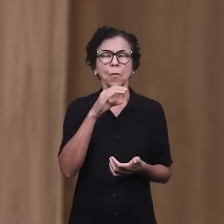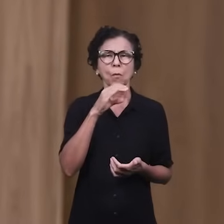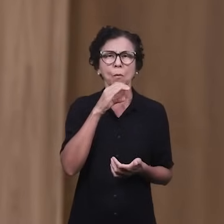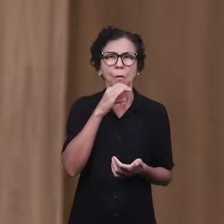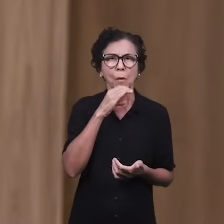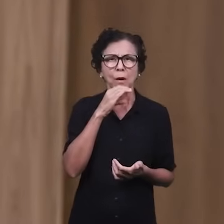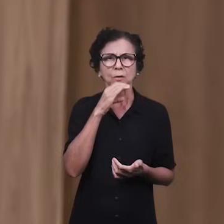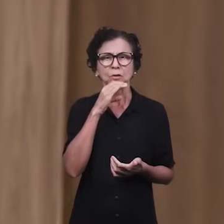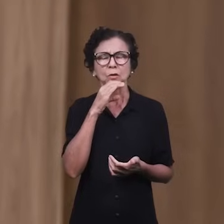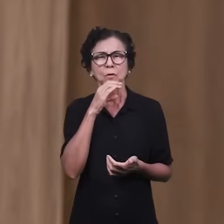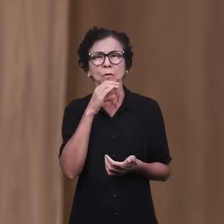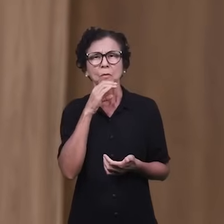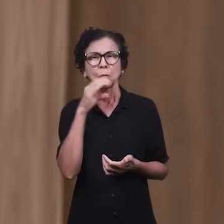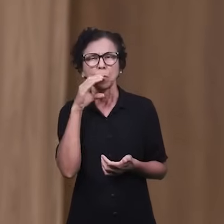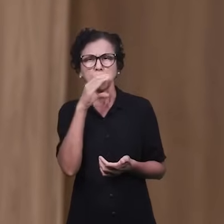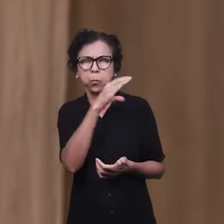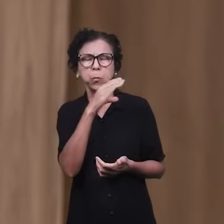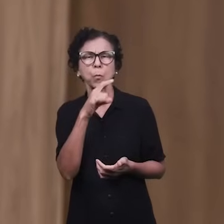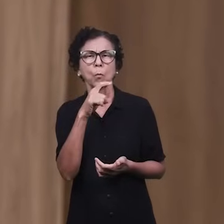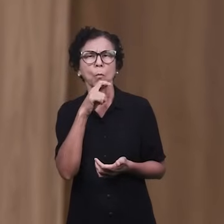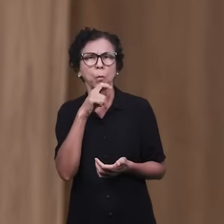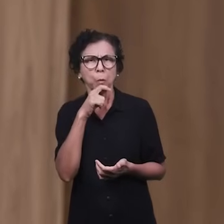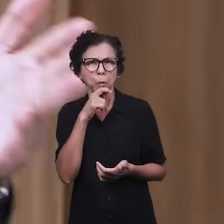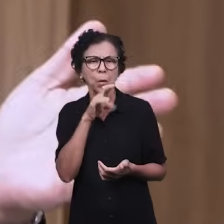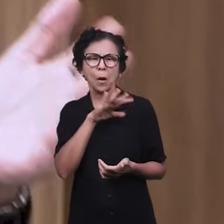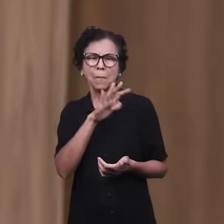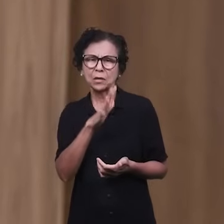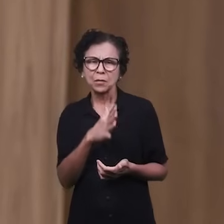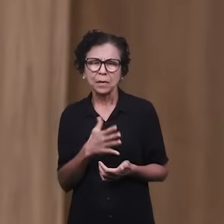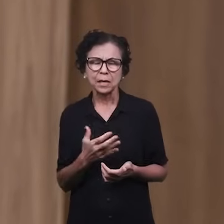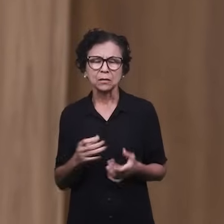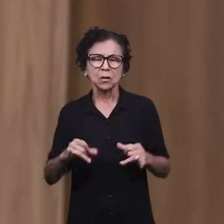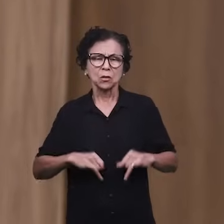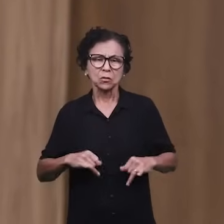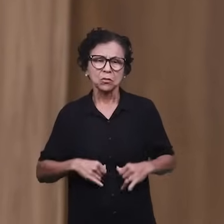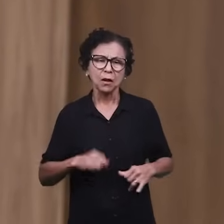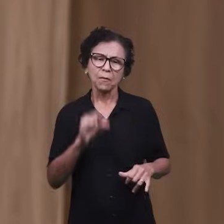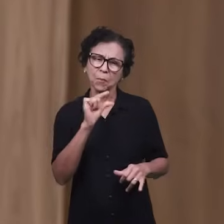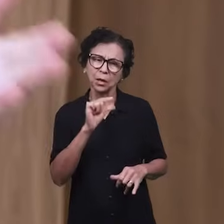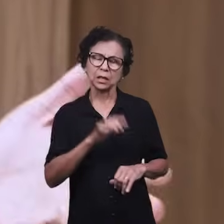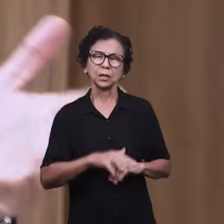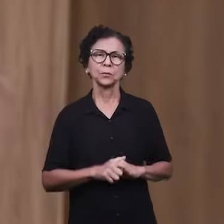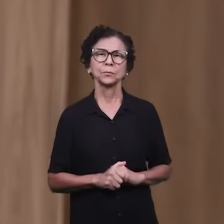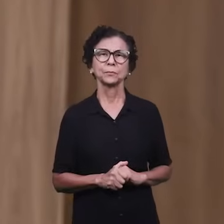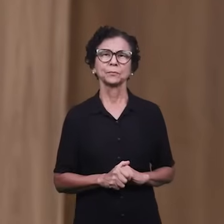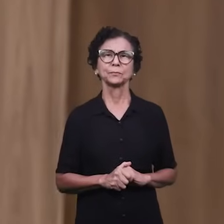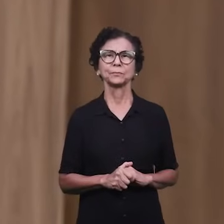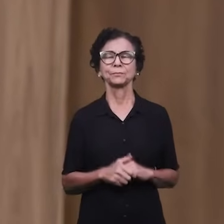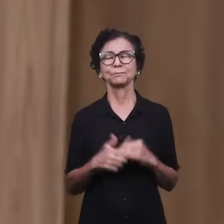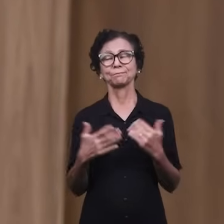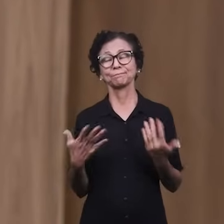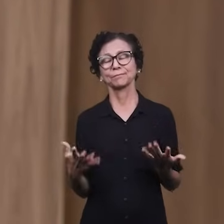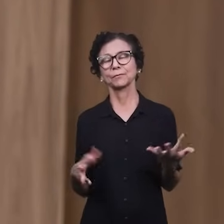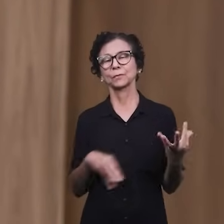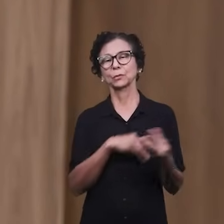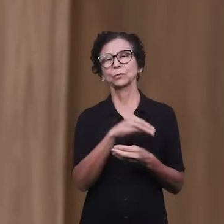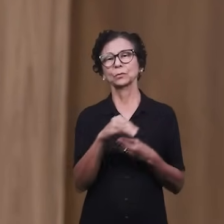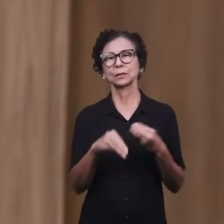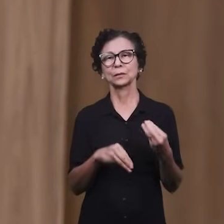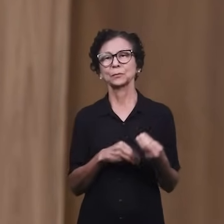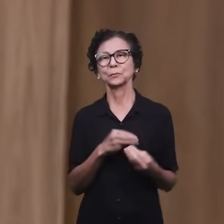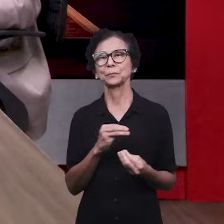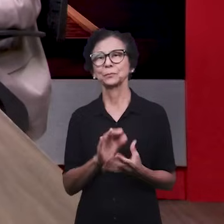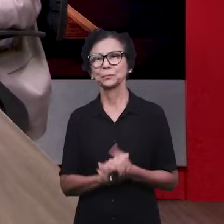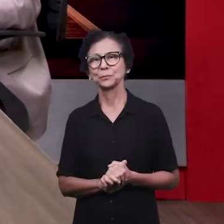baseados nessa corrente da teologia dogmática trazida por Tomás de Aquino, amparado em um outro filósofo que foi